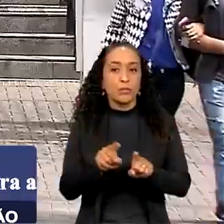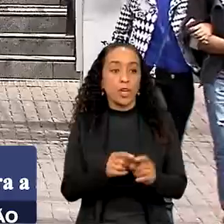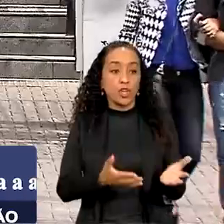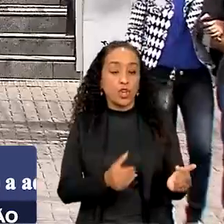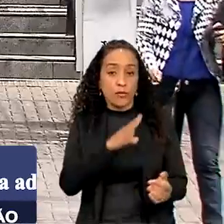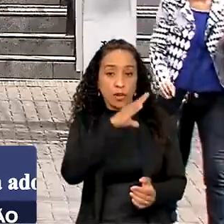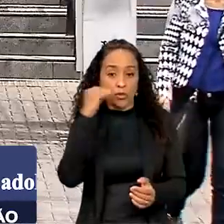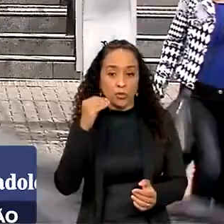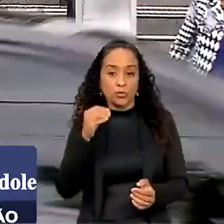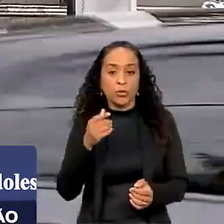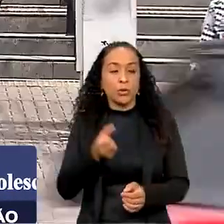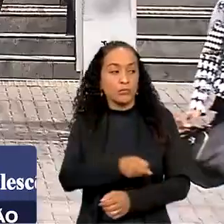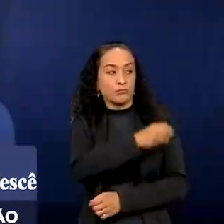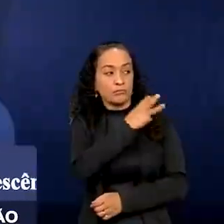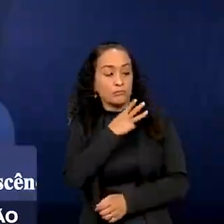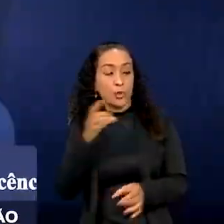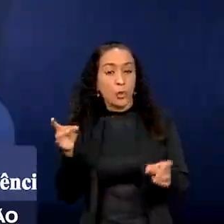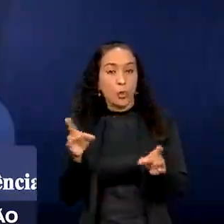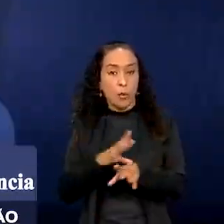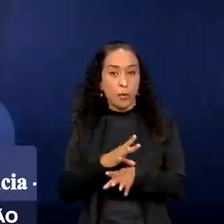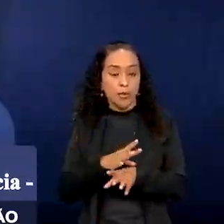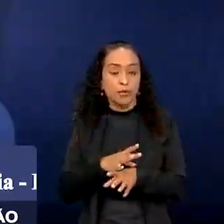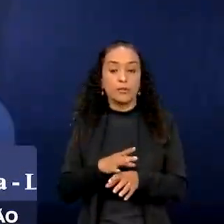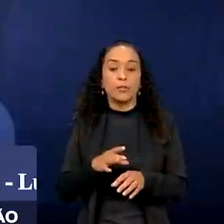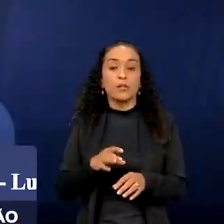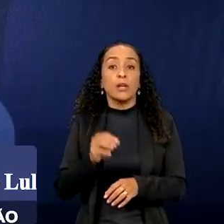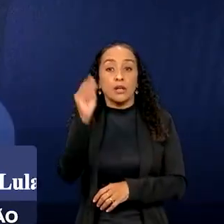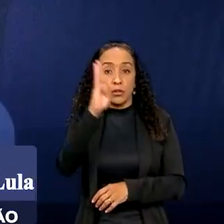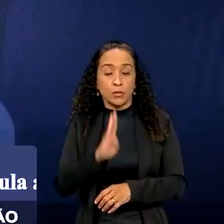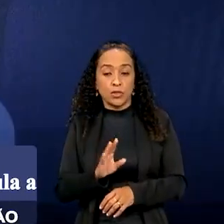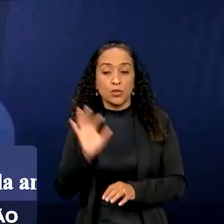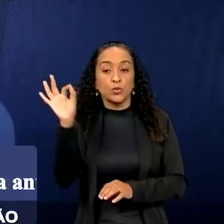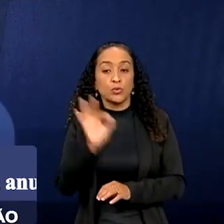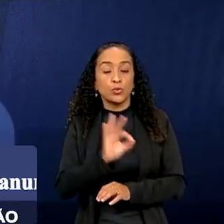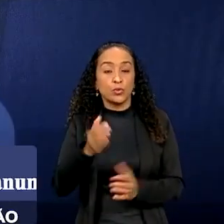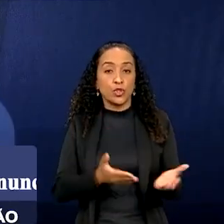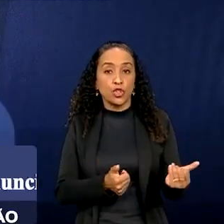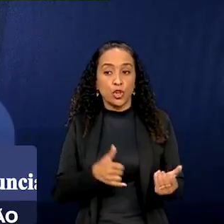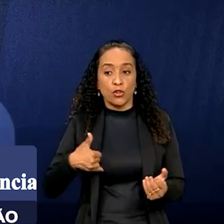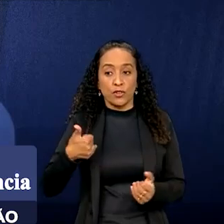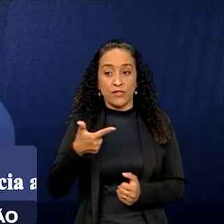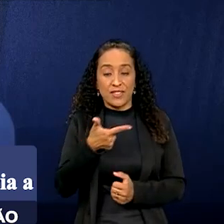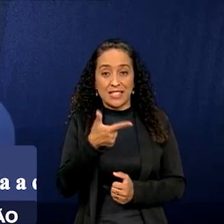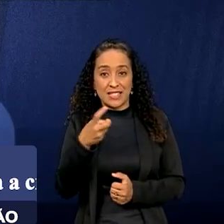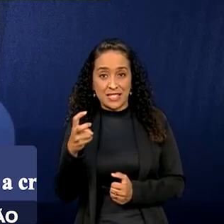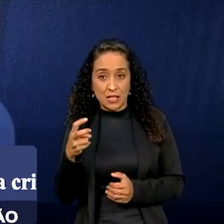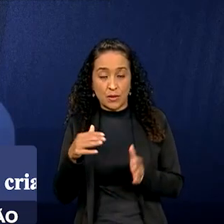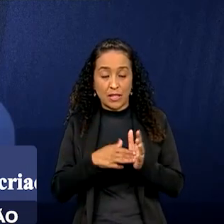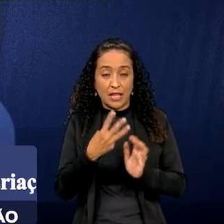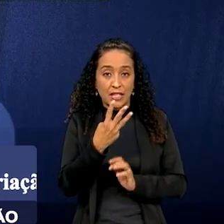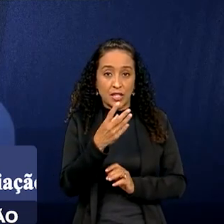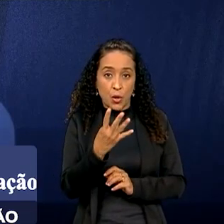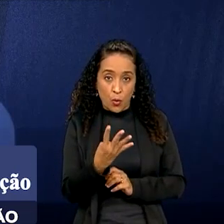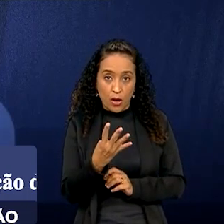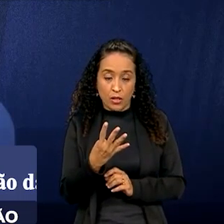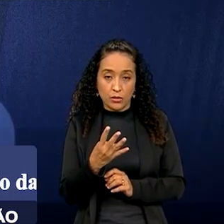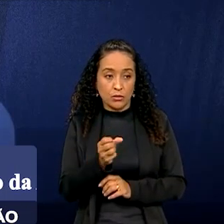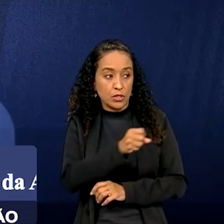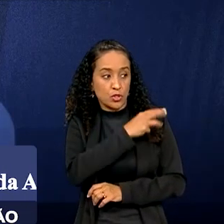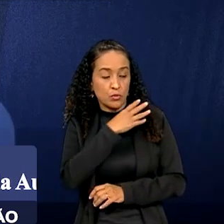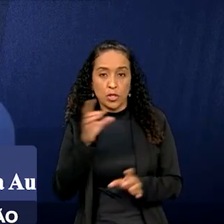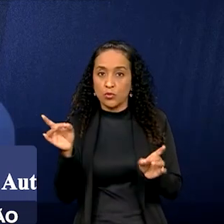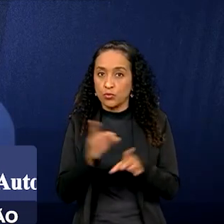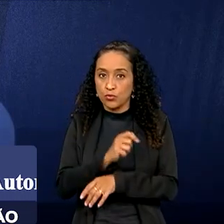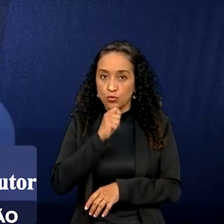adultos sem o ensino médio completo. No Brasil, o percentual de jovens de 25 a 34 anos que não concluíram o ensino